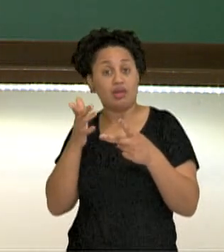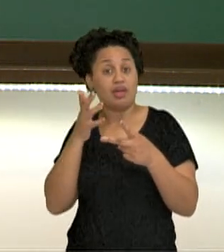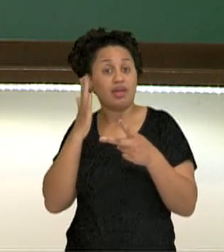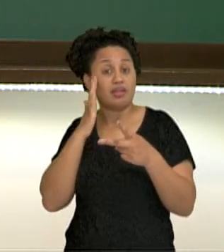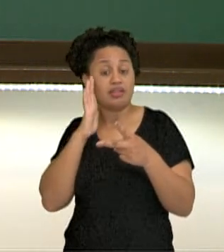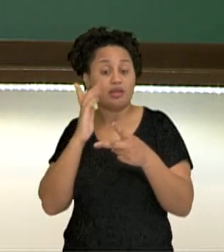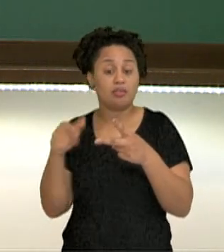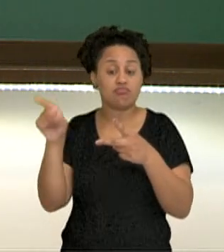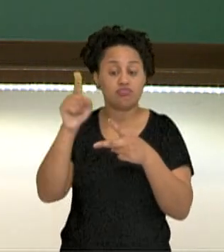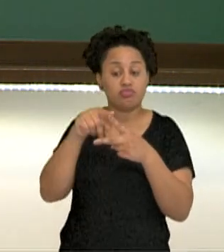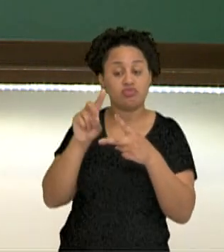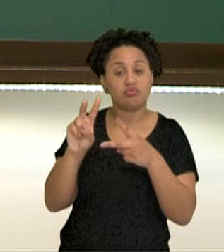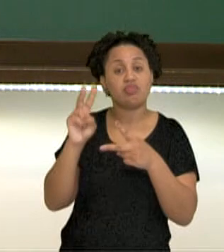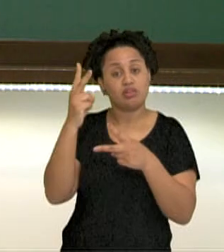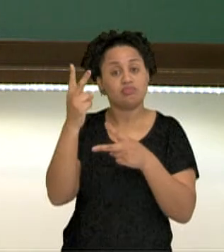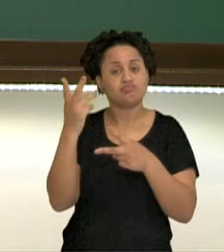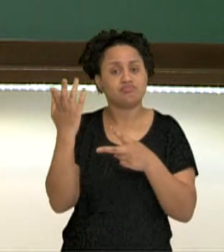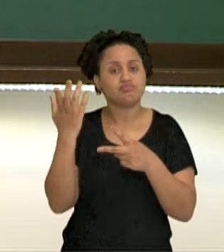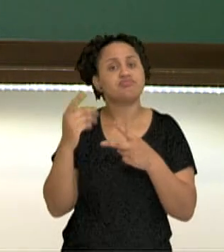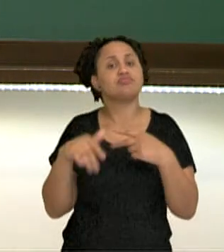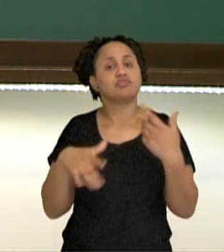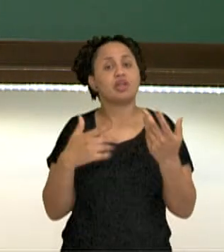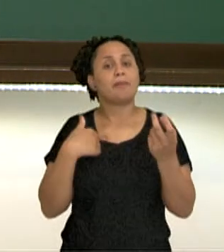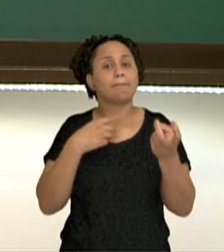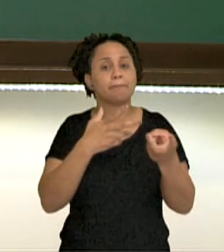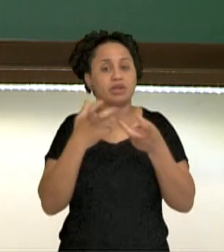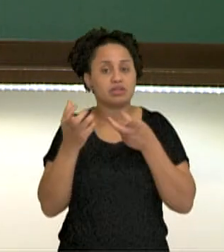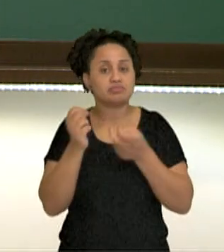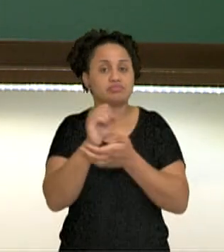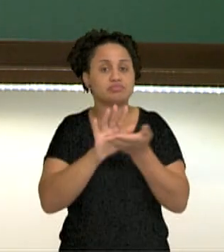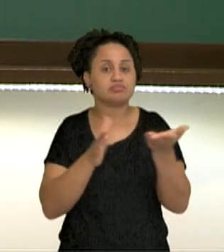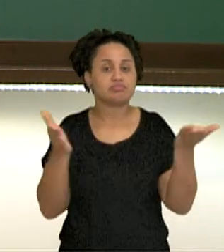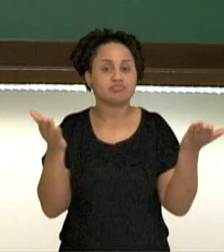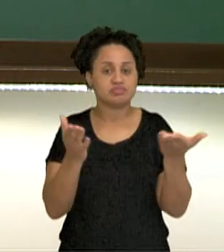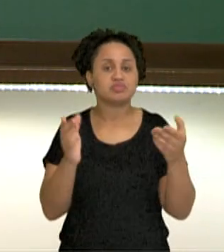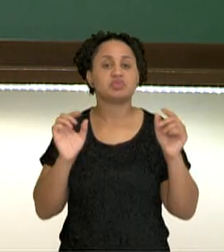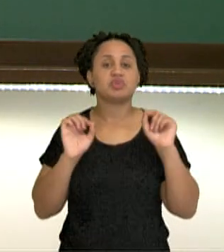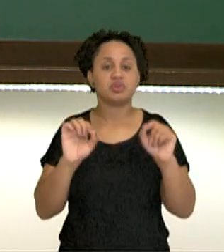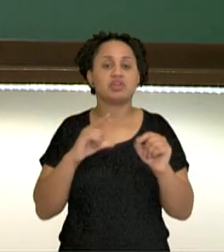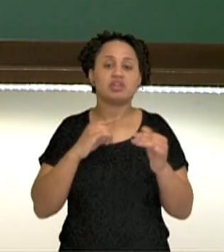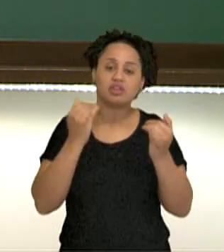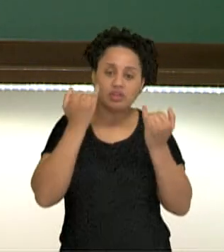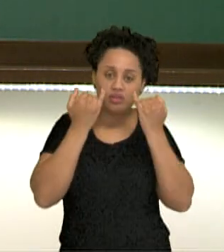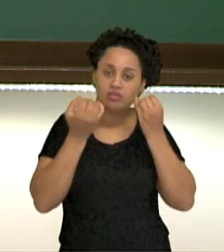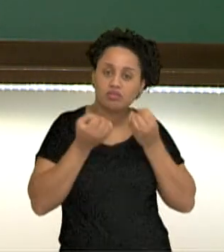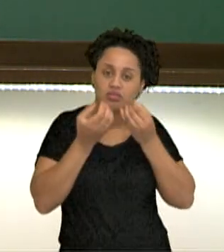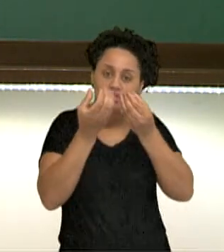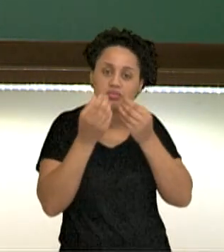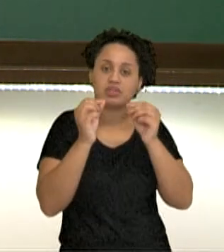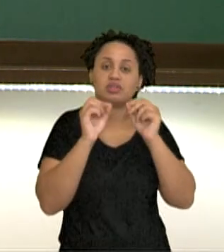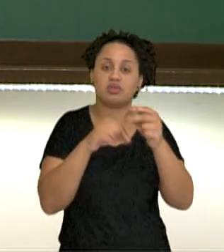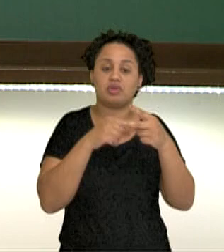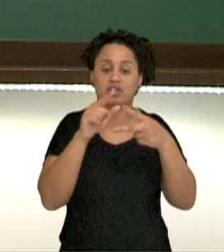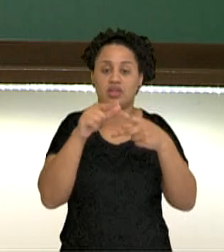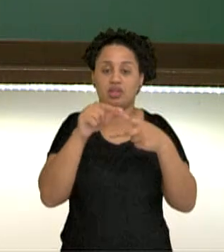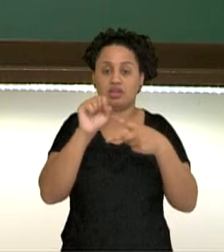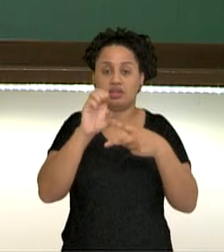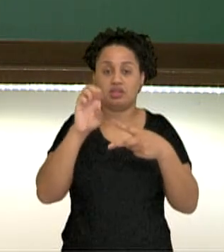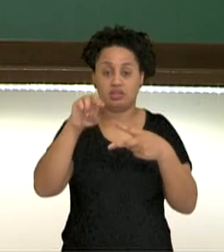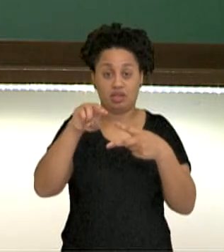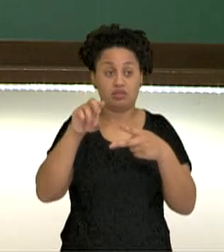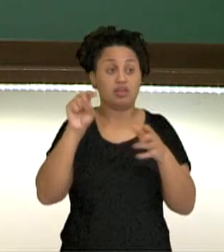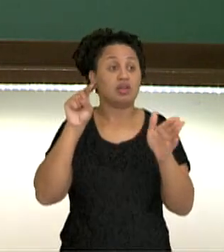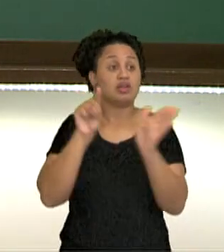quiser encontrar o valor do seno. Veja, nessa atividade a informação foi o valor do seno e a